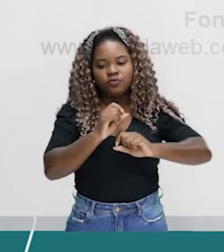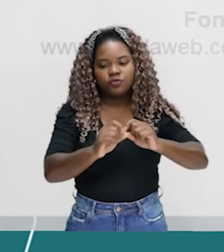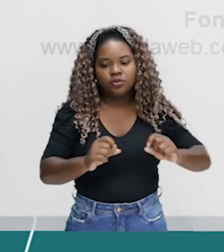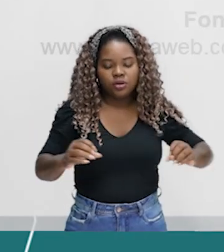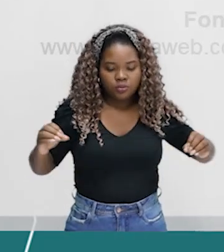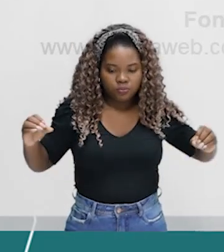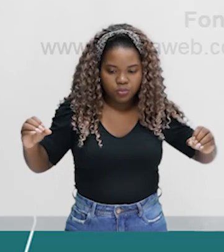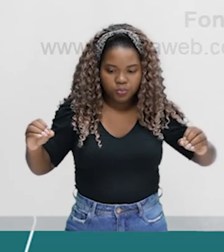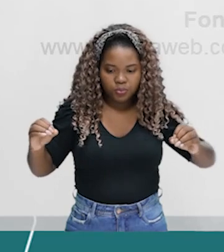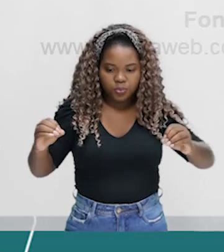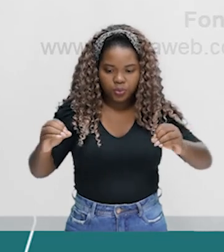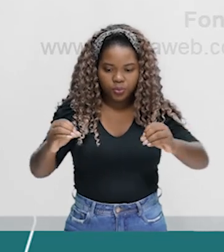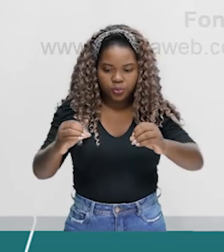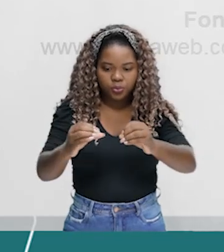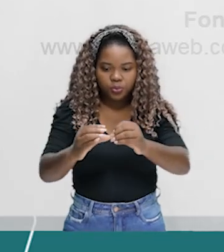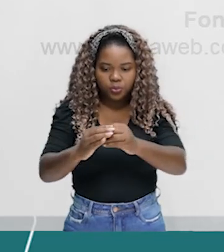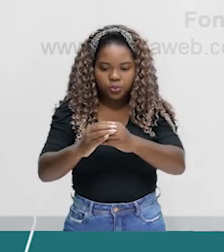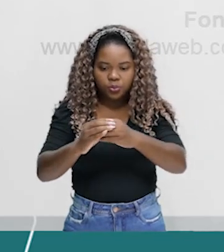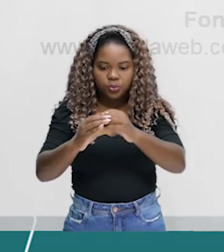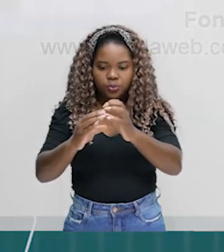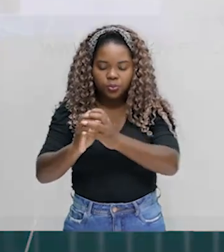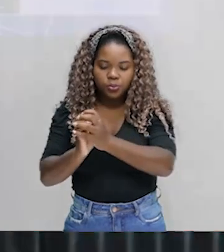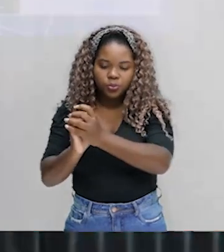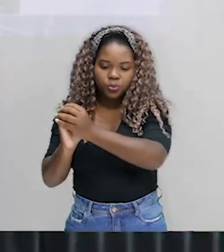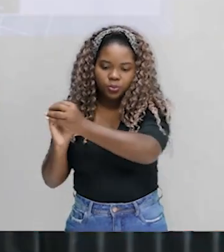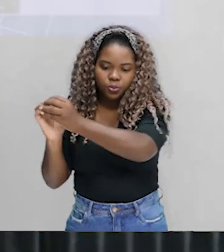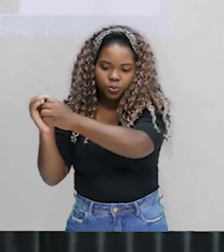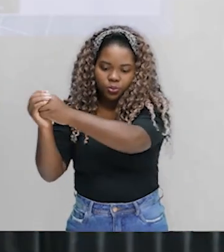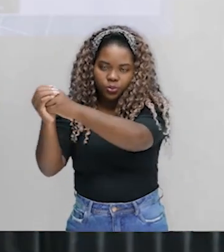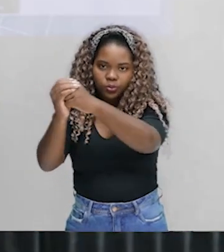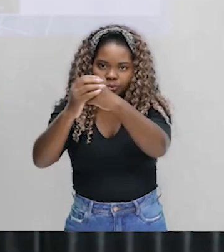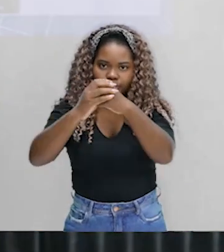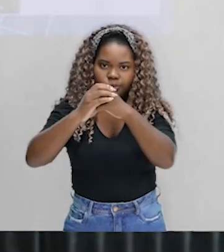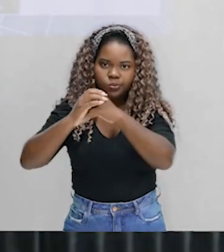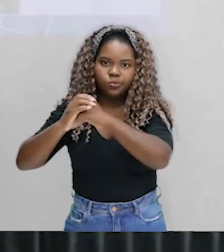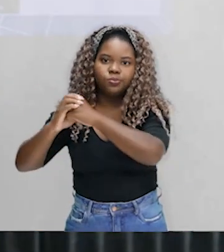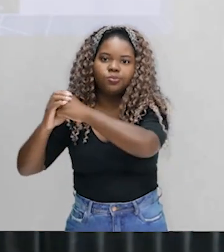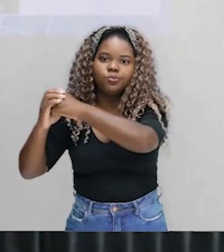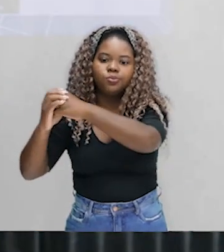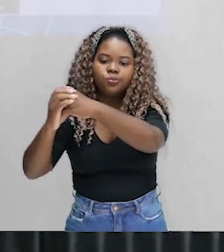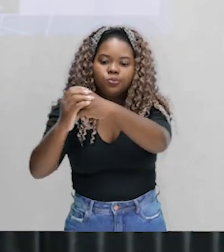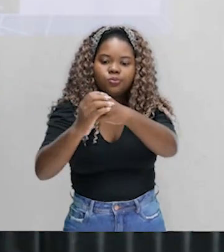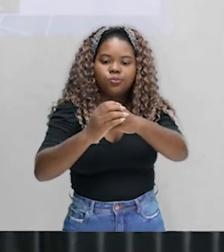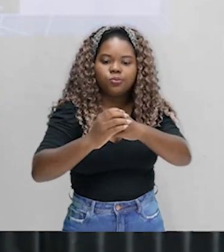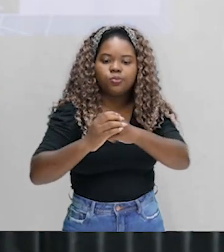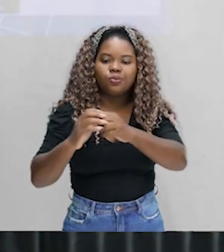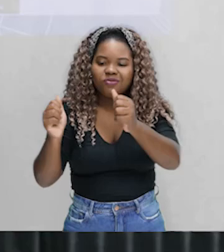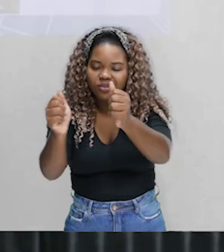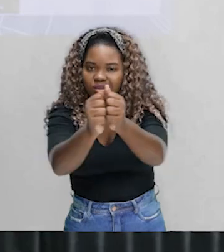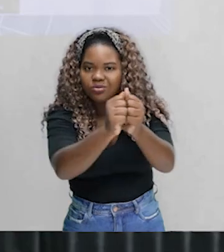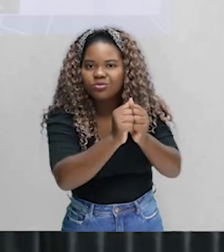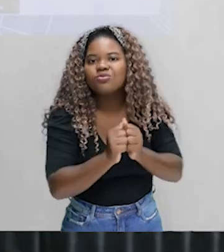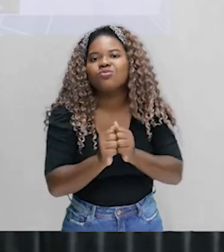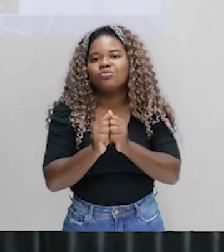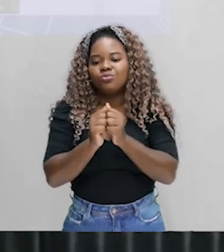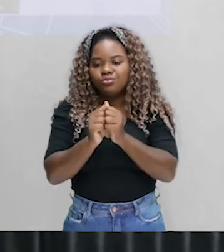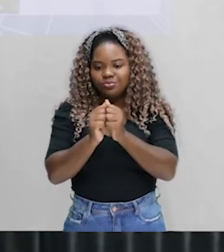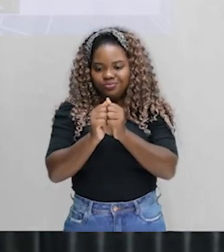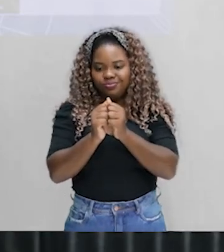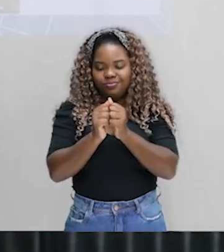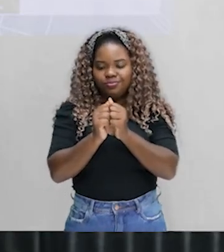cada vez maiores, porque essa aglomeração formou os primeiros elementos químicos, tá? que puderam